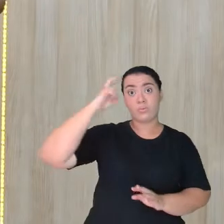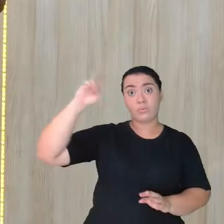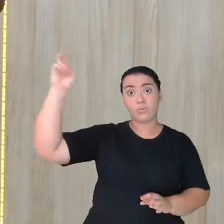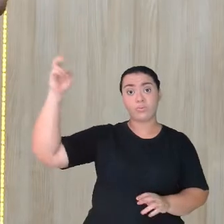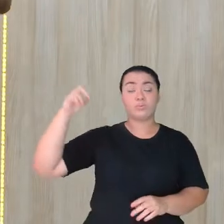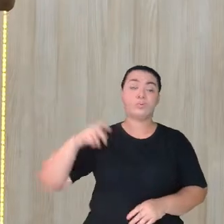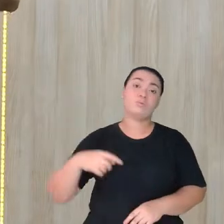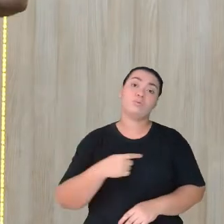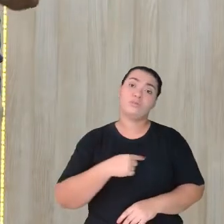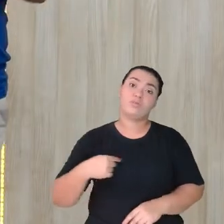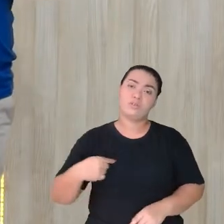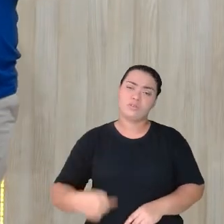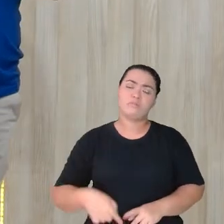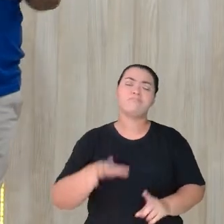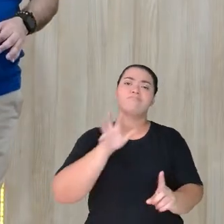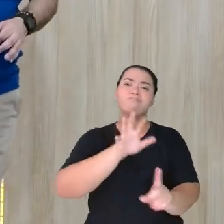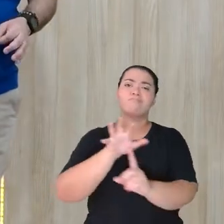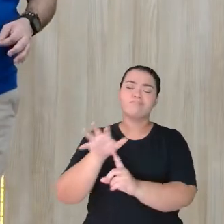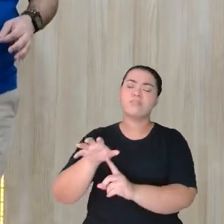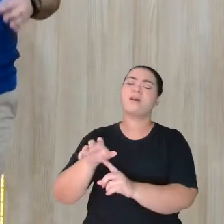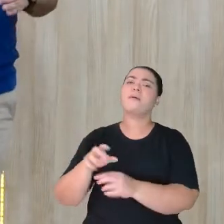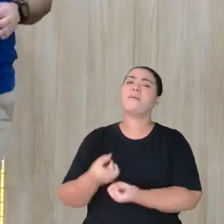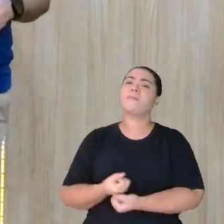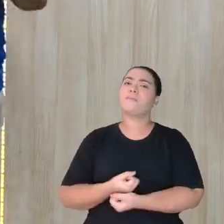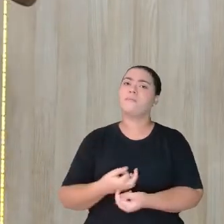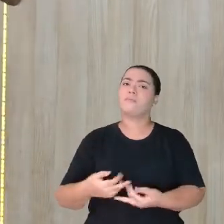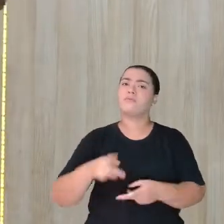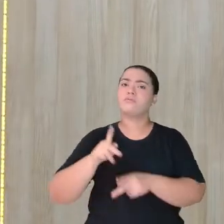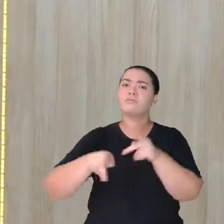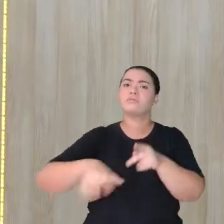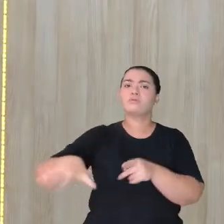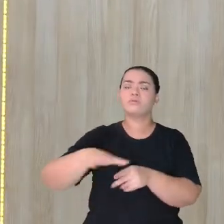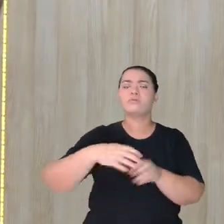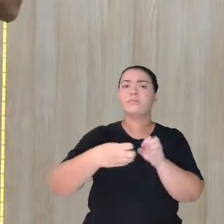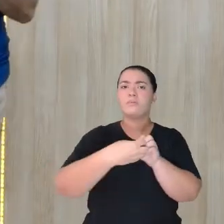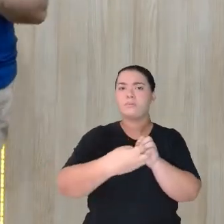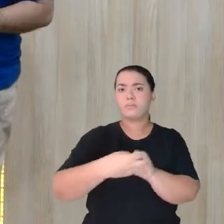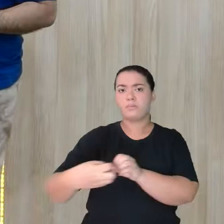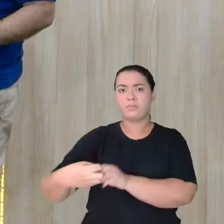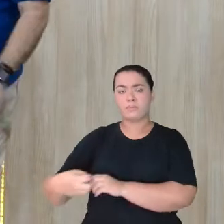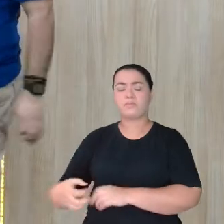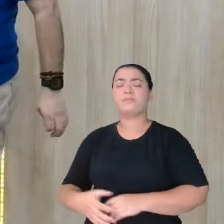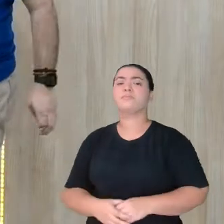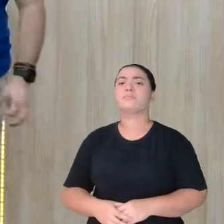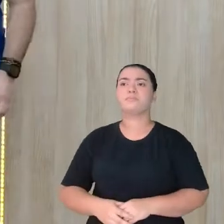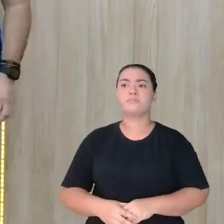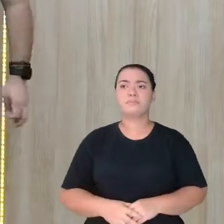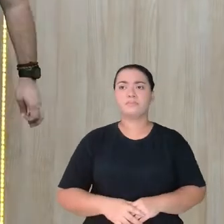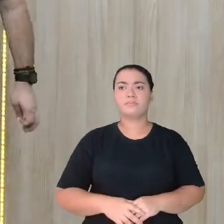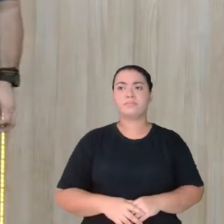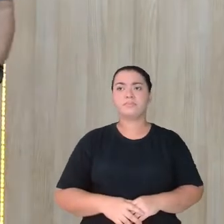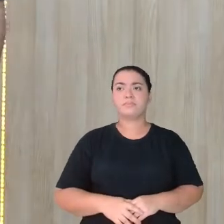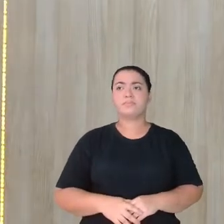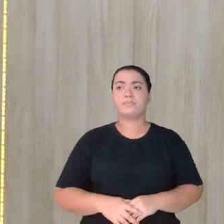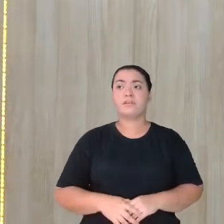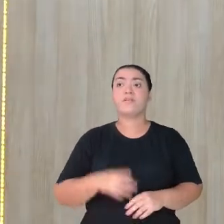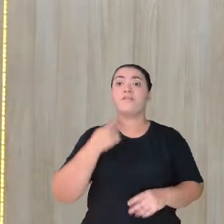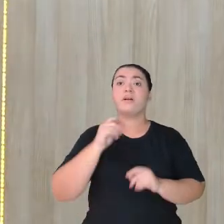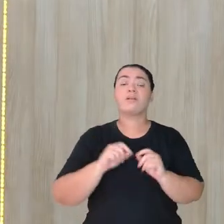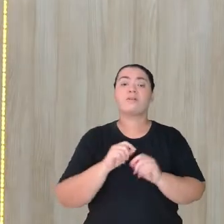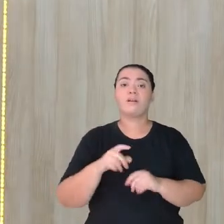influenciou muitos povos vizinhos, ok? Outra questão, a gente falou